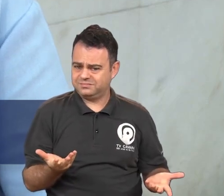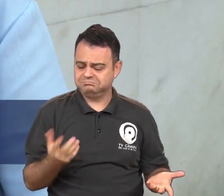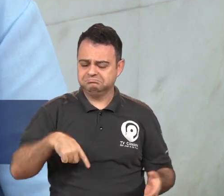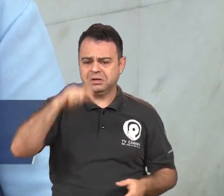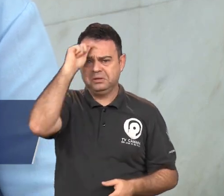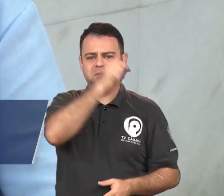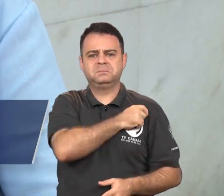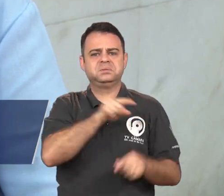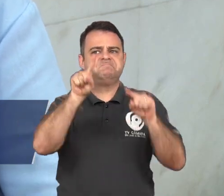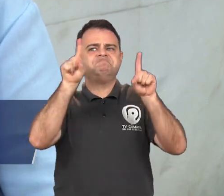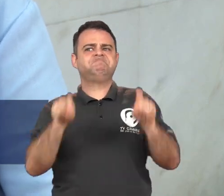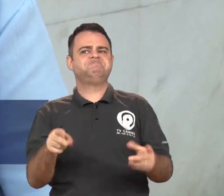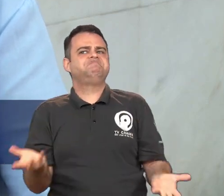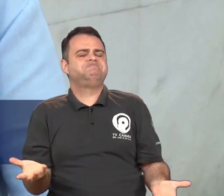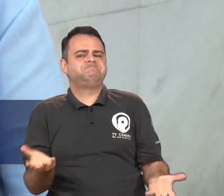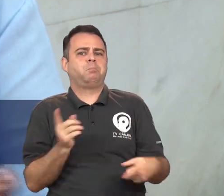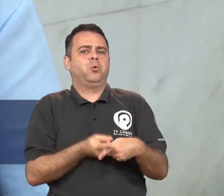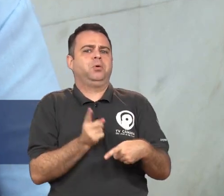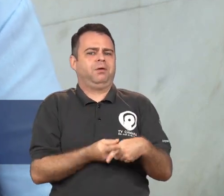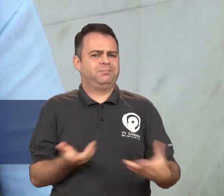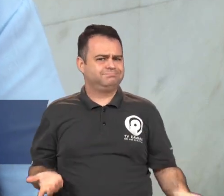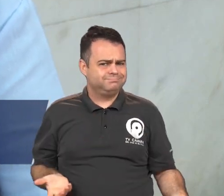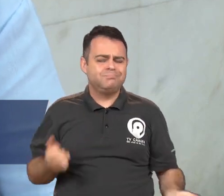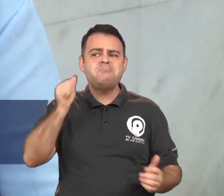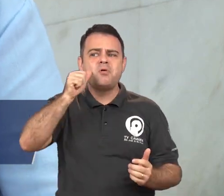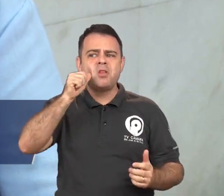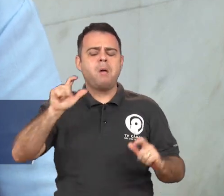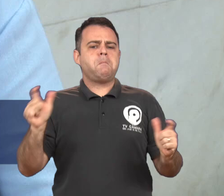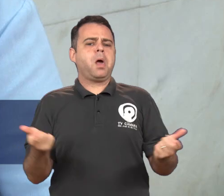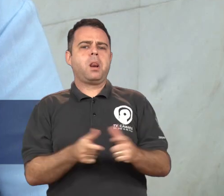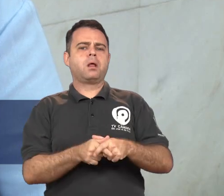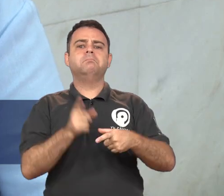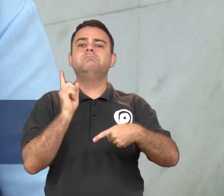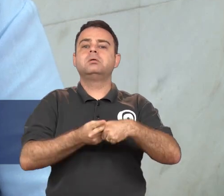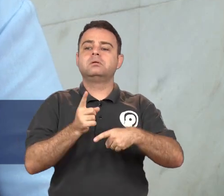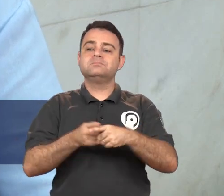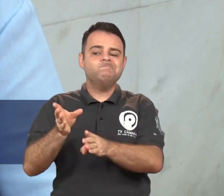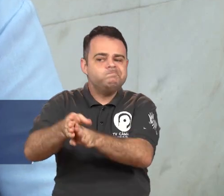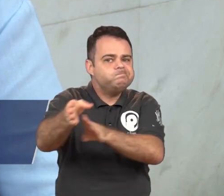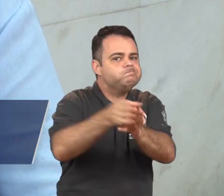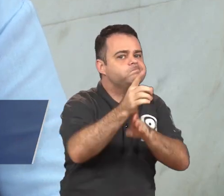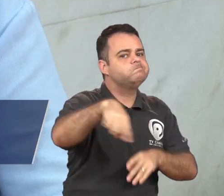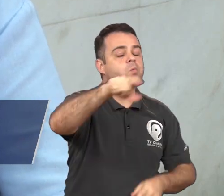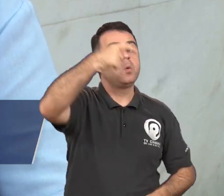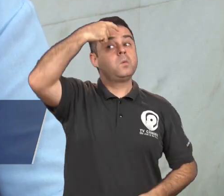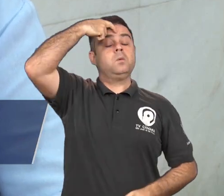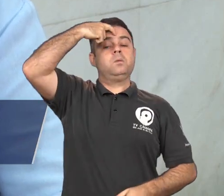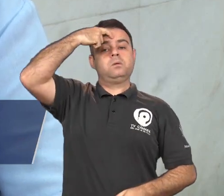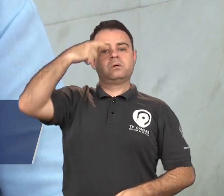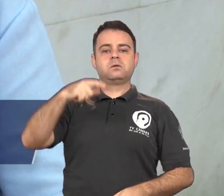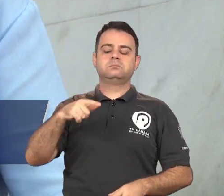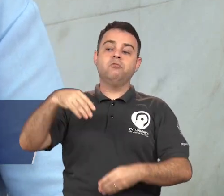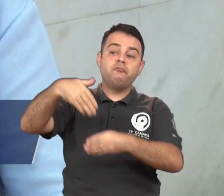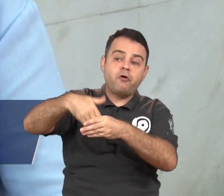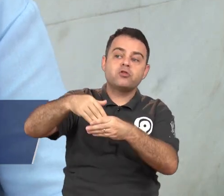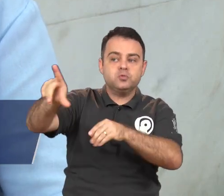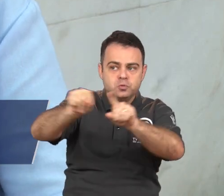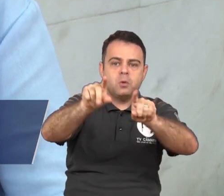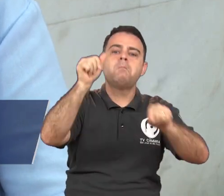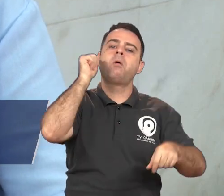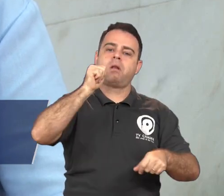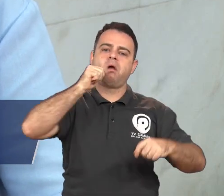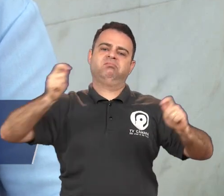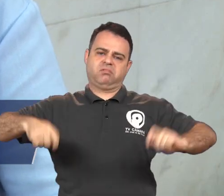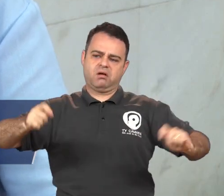que acontece em São José do Rio Preto? Nós precisamos trabalhar essa realidade, essa conscientização de votar em mulher. Porque a mulher,